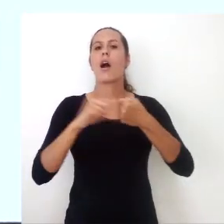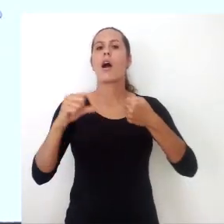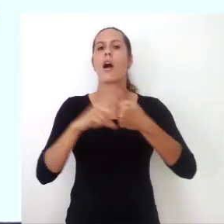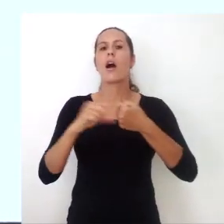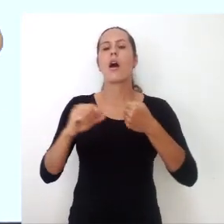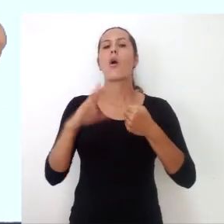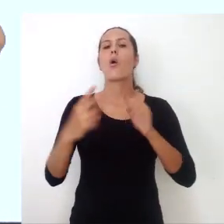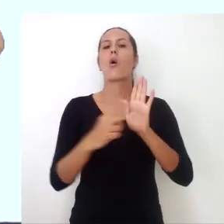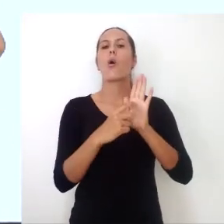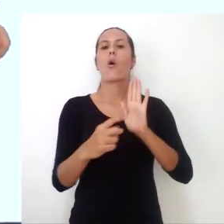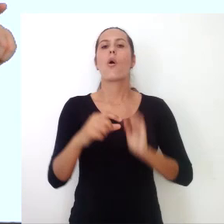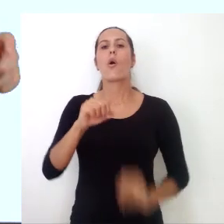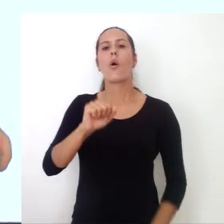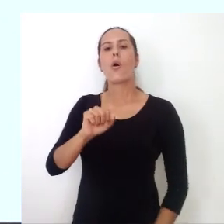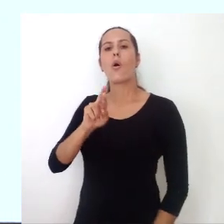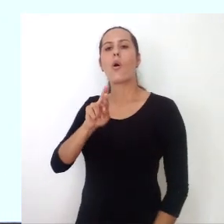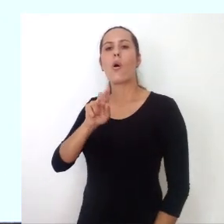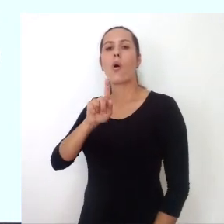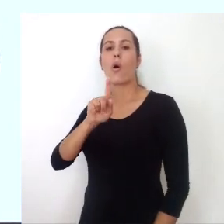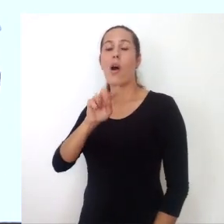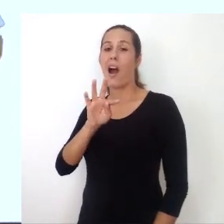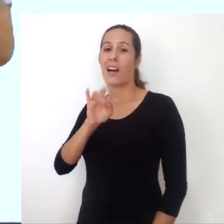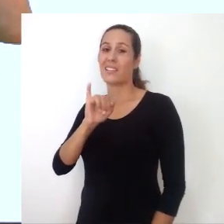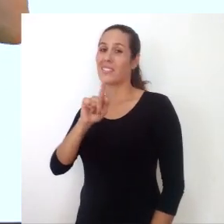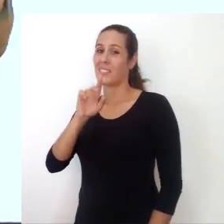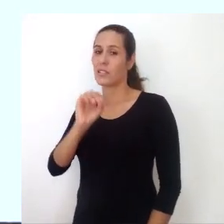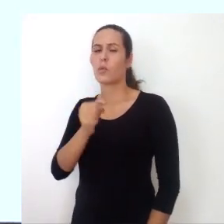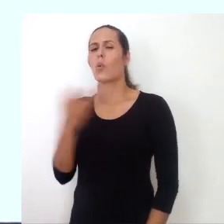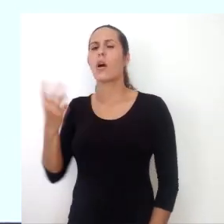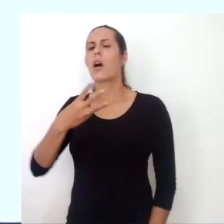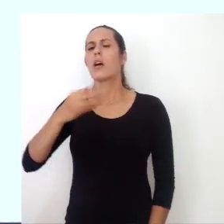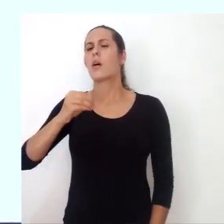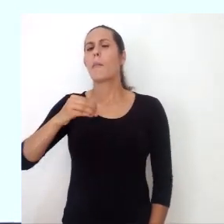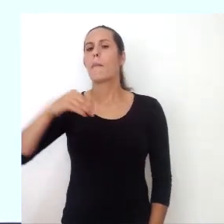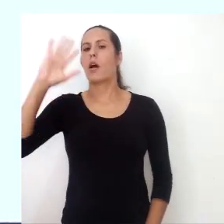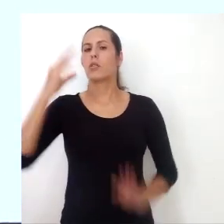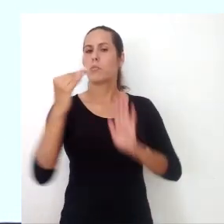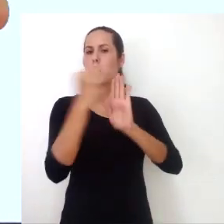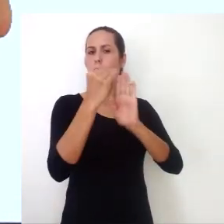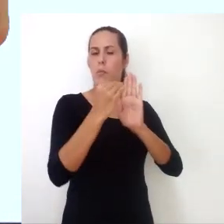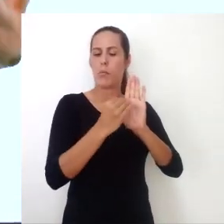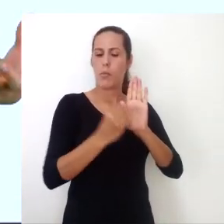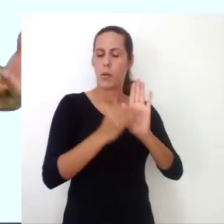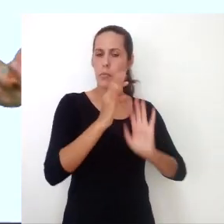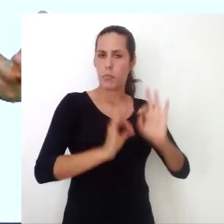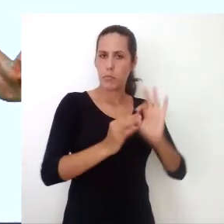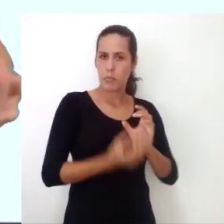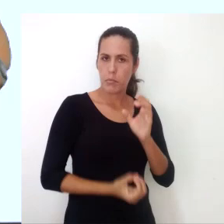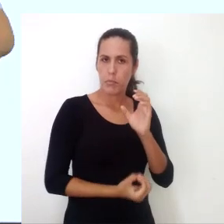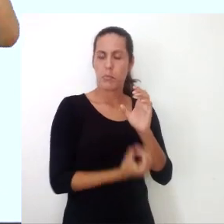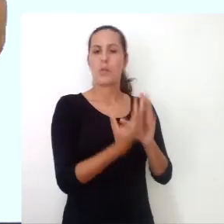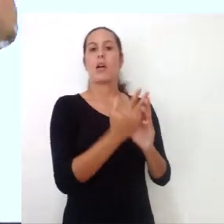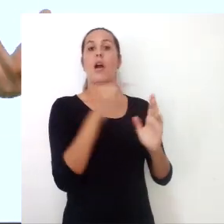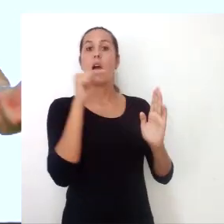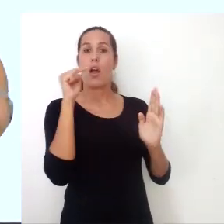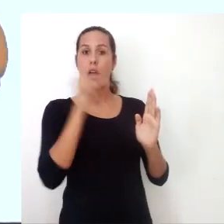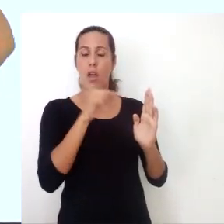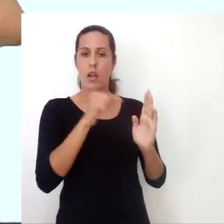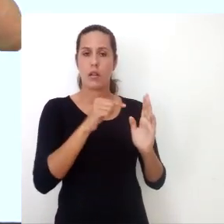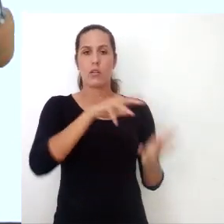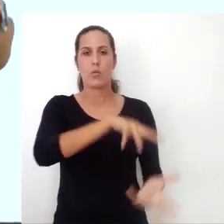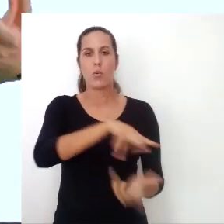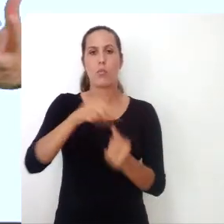em todo o mundo e ele assegurou o quê? A dignidade humana. E ele inspirou a criação de